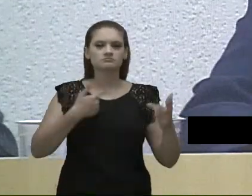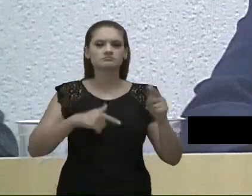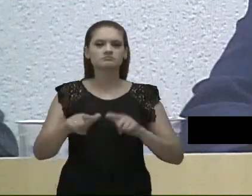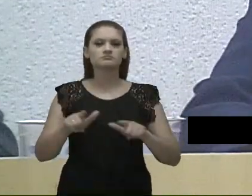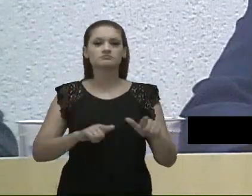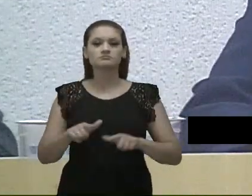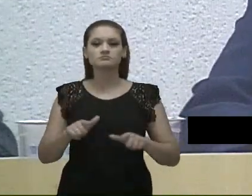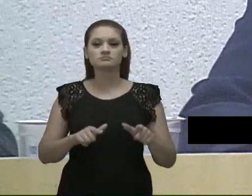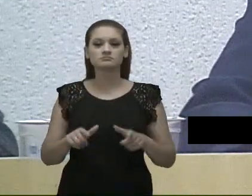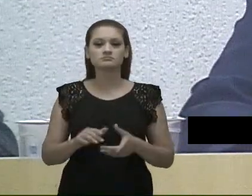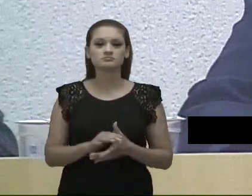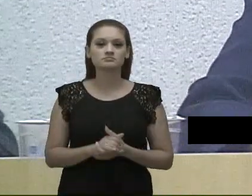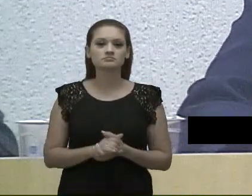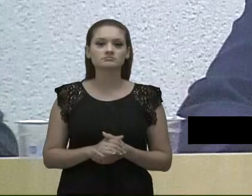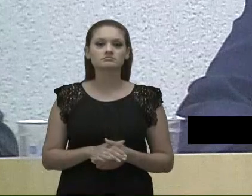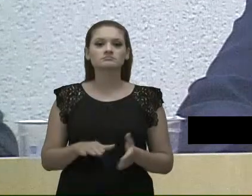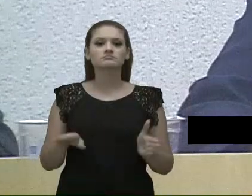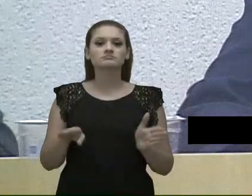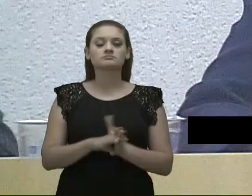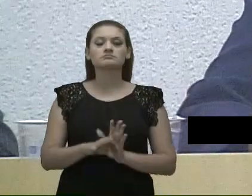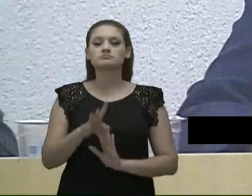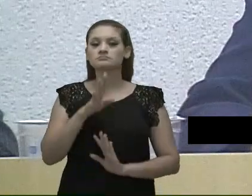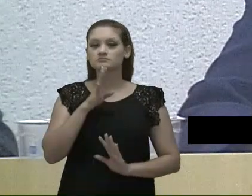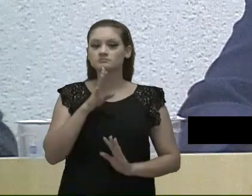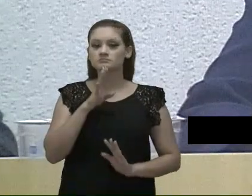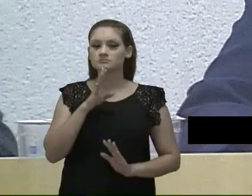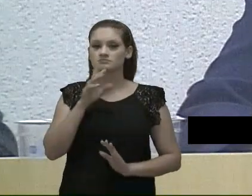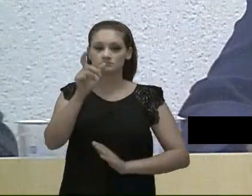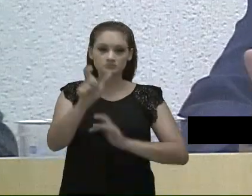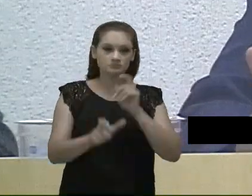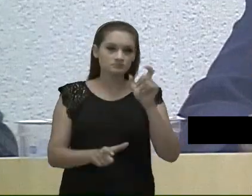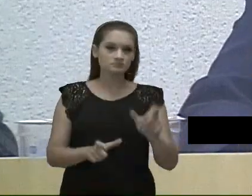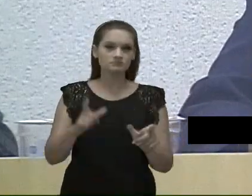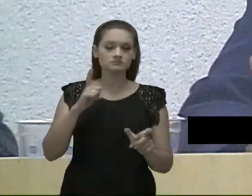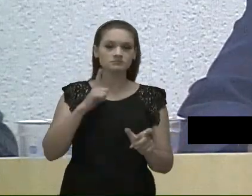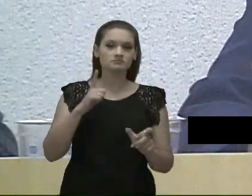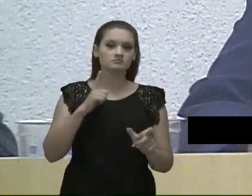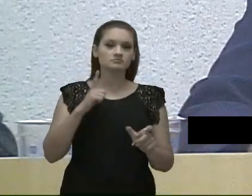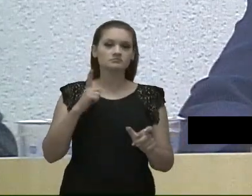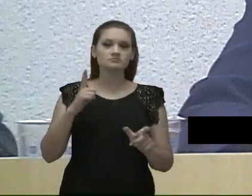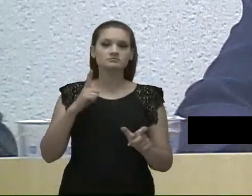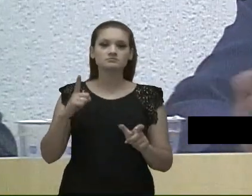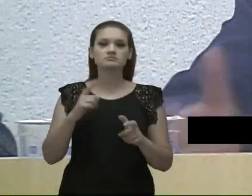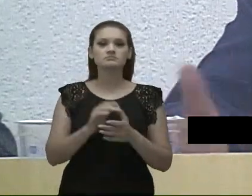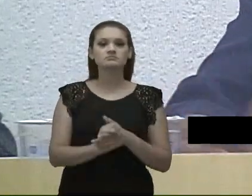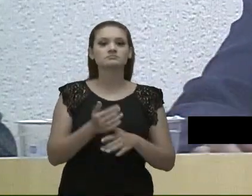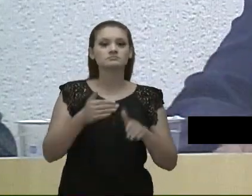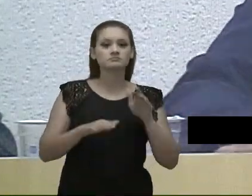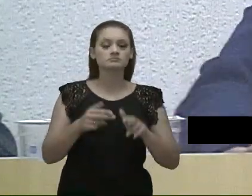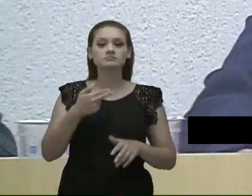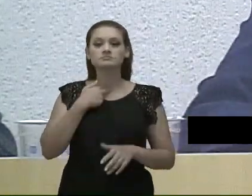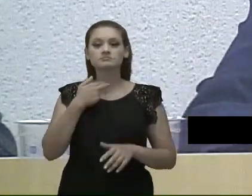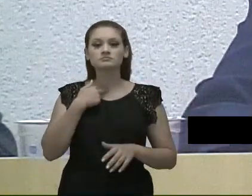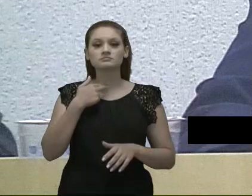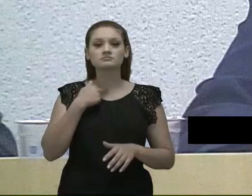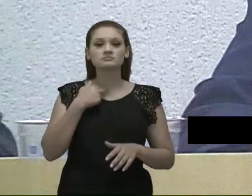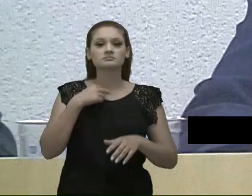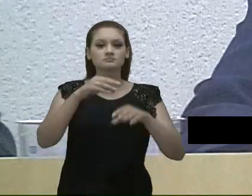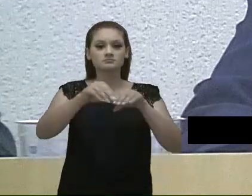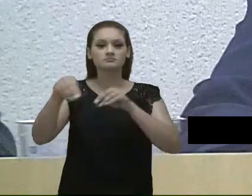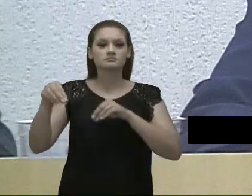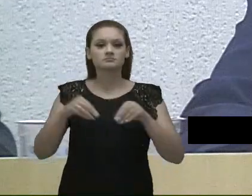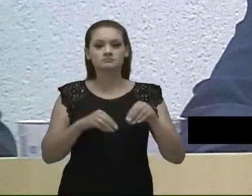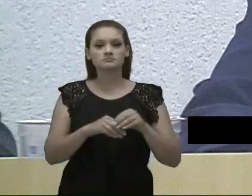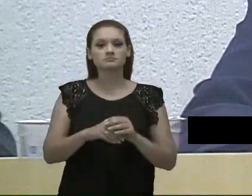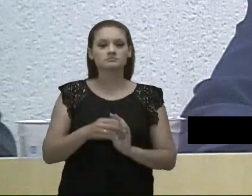trabalhando, e chega ao conhecimento da senhora que essa pessoa tem umas certas restrições que não pode ser colocada em qualquer setor, a senhora